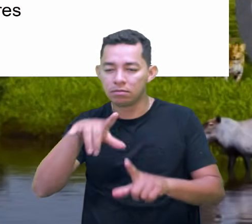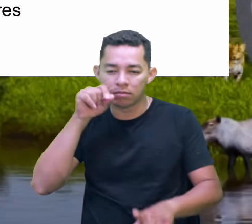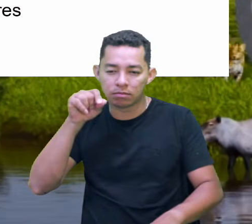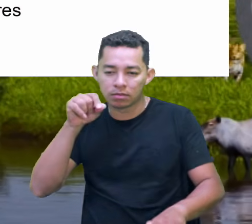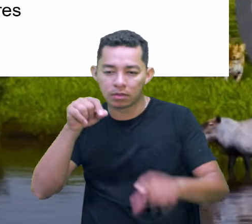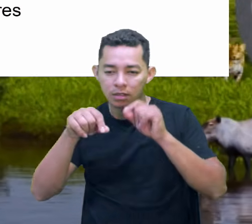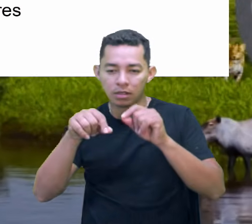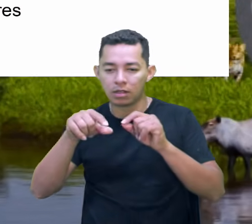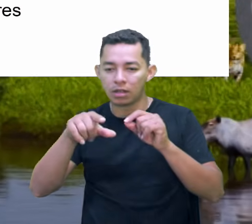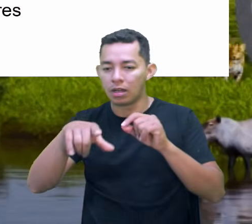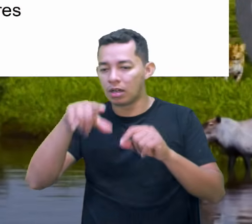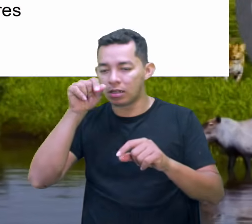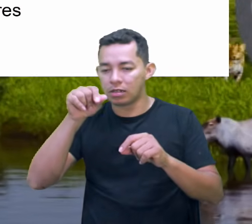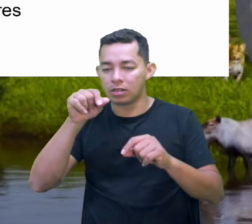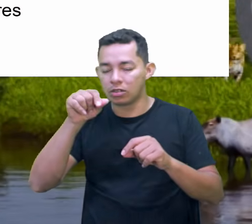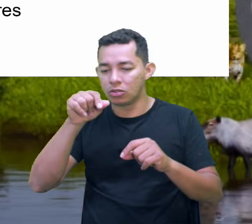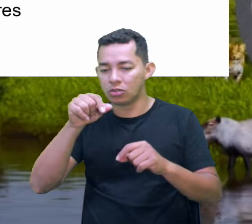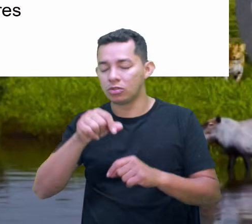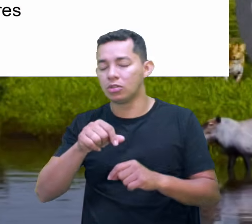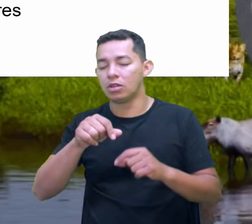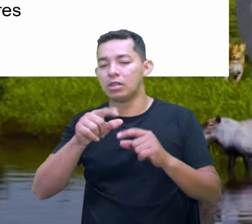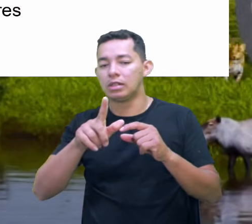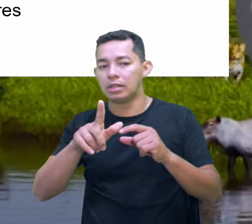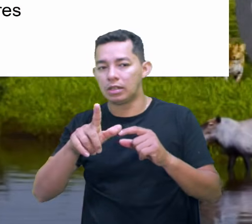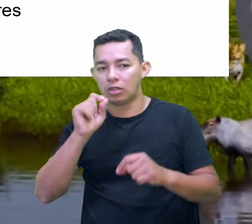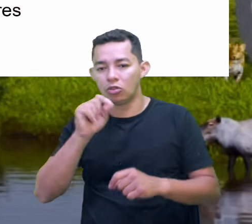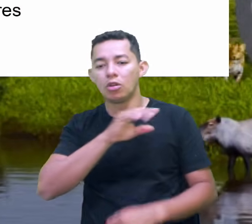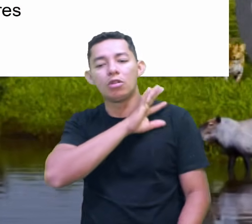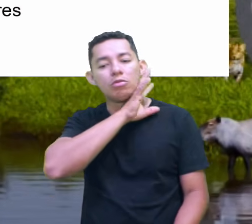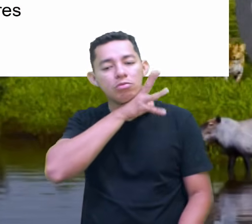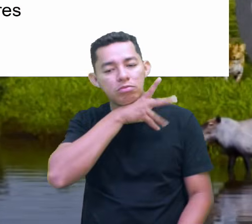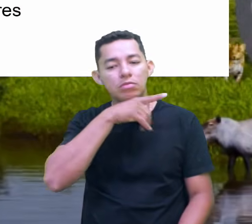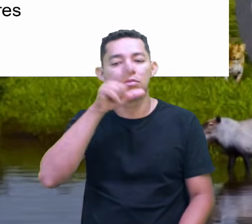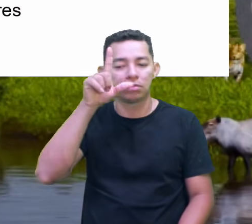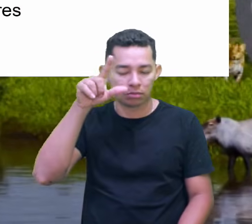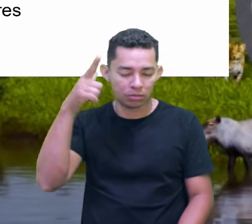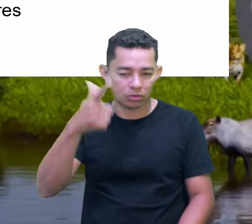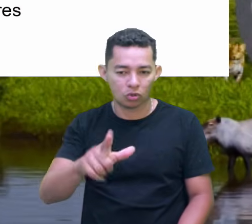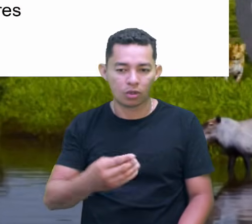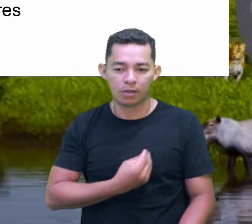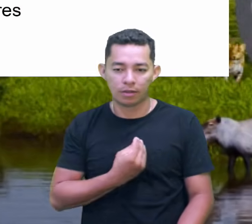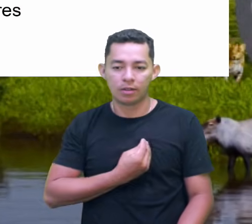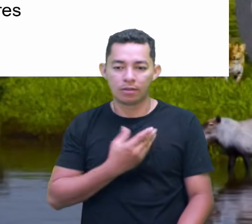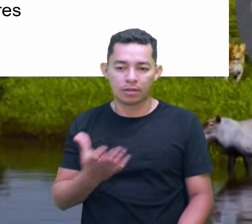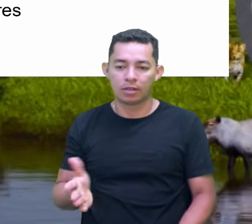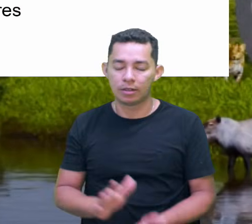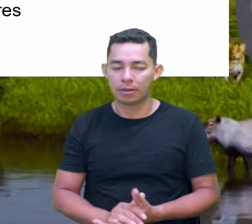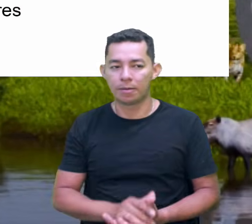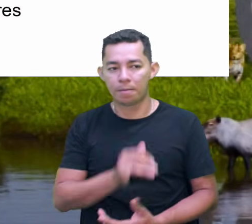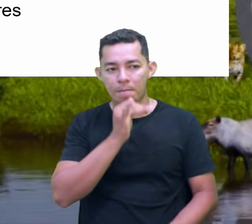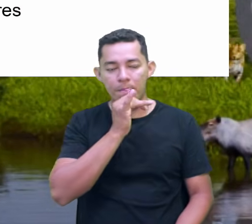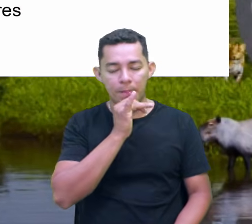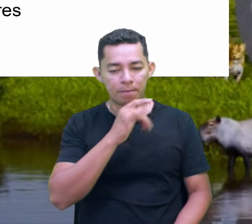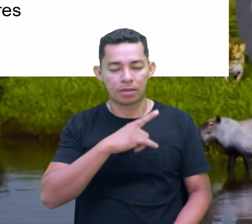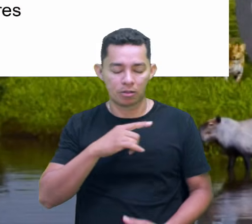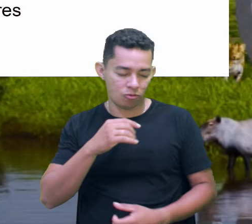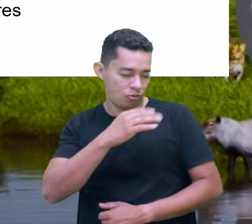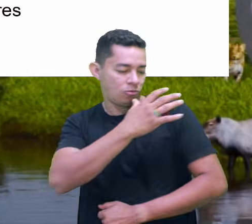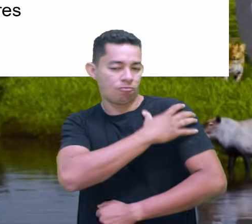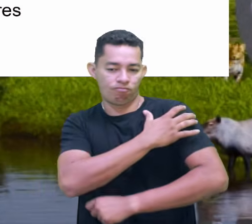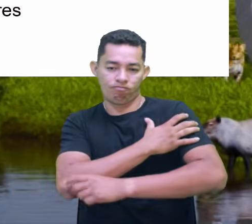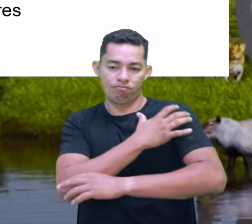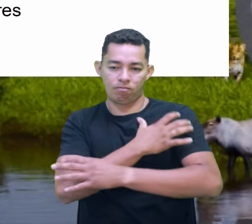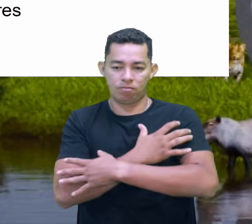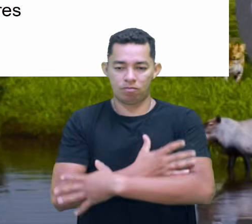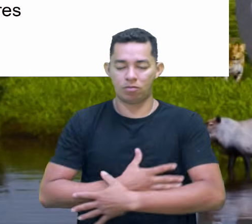o ser vivo que consegue sobreviver ali. Ele, por ter, por exemplo, uma pelagem densa, por ele ter uma camada de